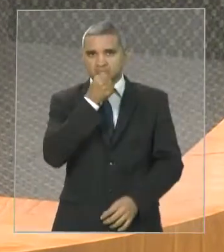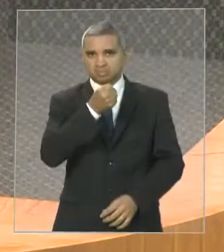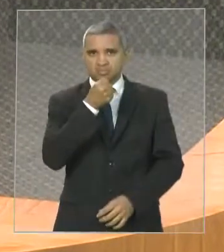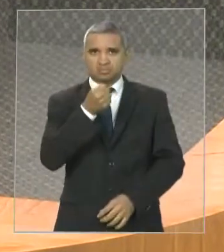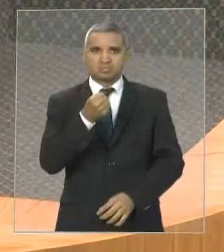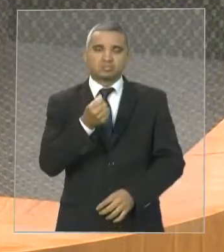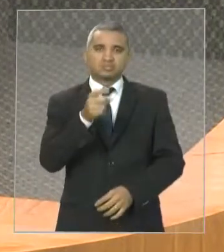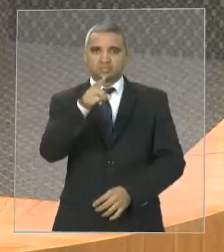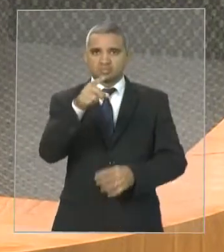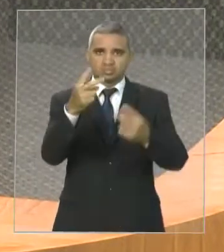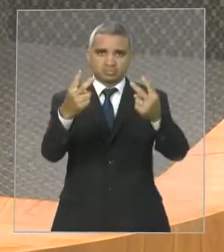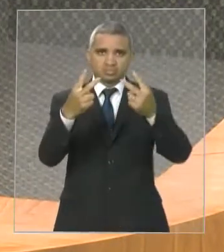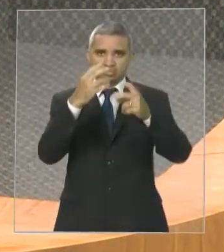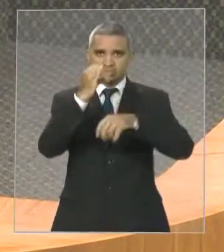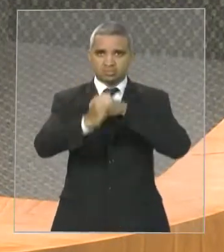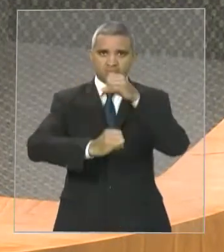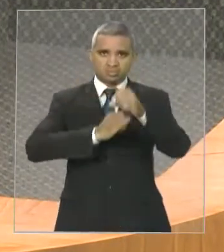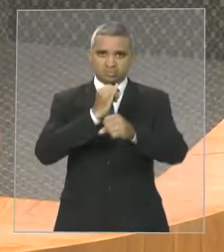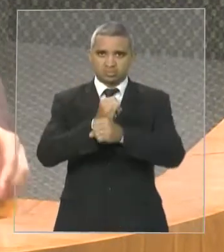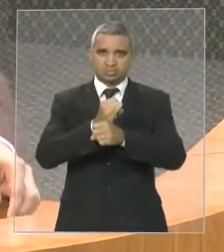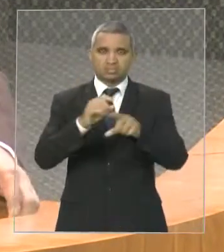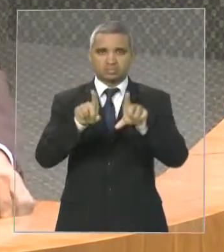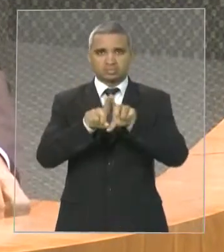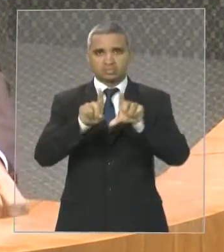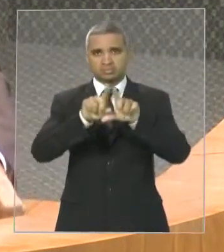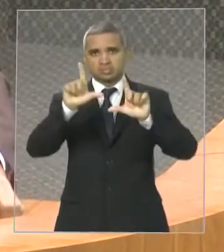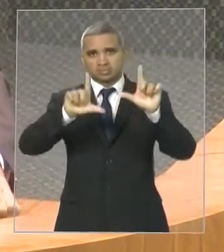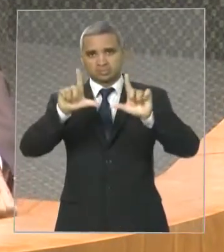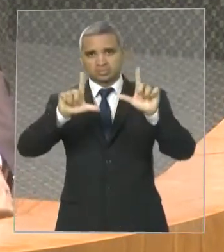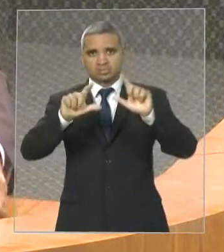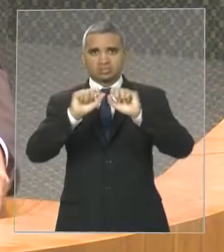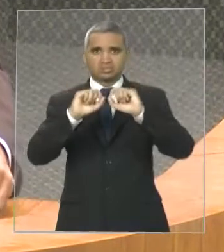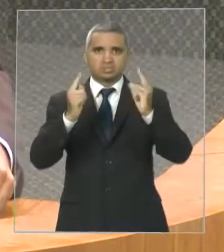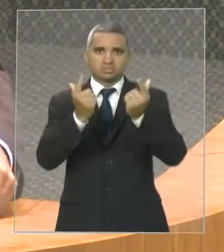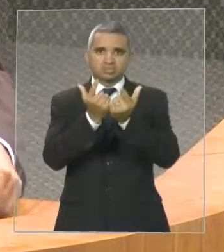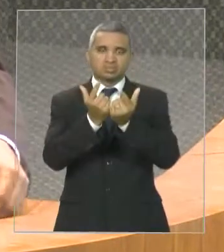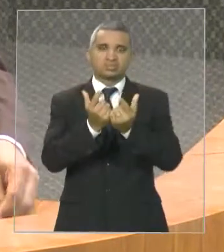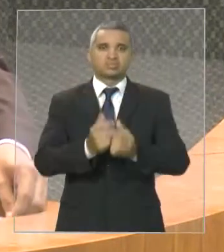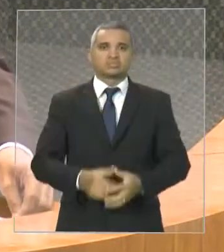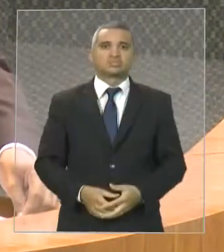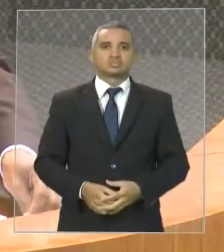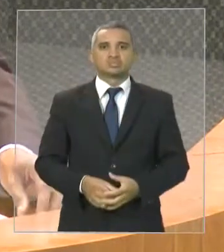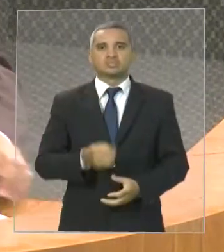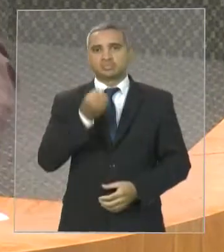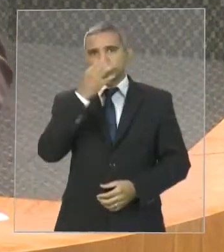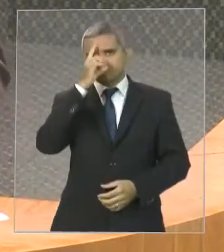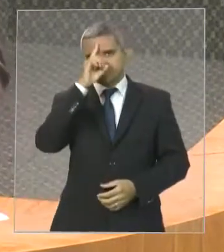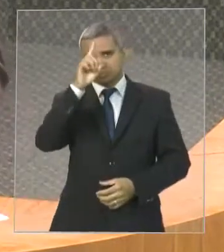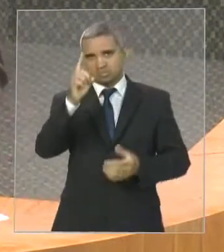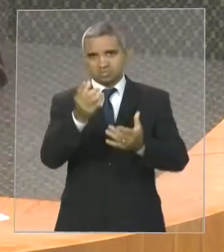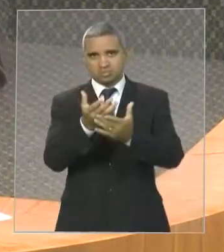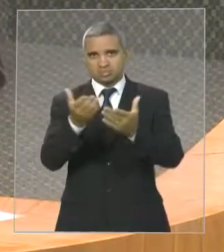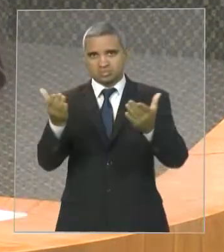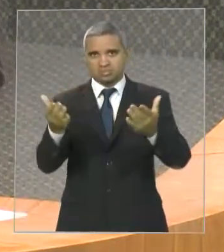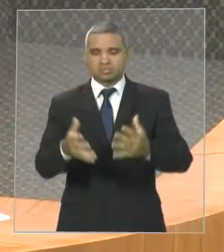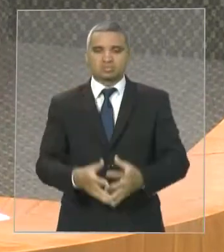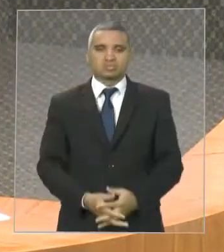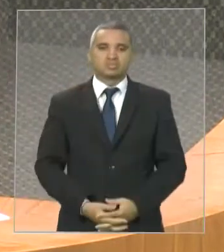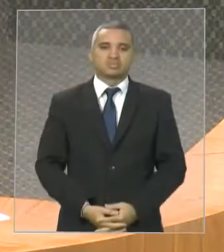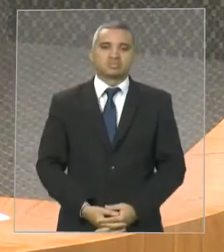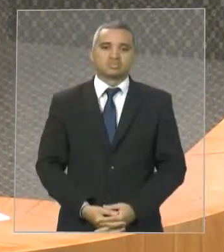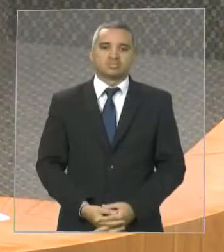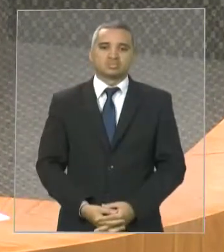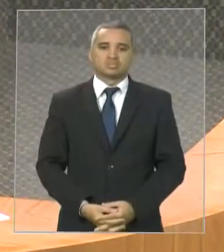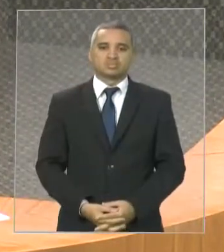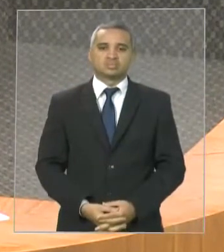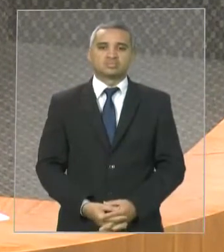internautas, telespectadores que nos acompanham através da TV Assembleia, o nosso mais cordial bom dia. Mas eu quero fazer